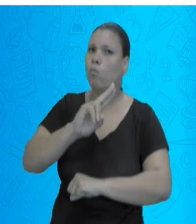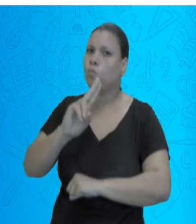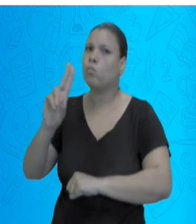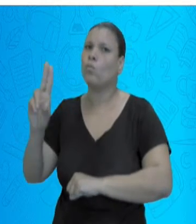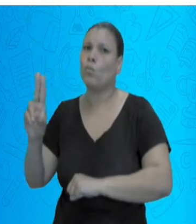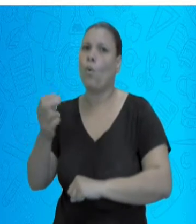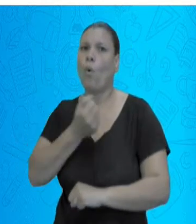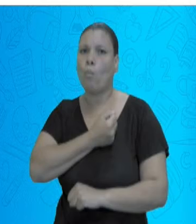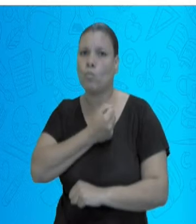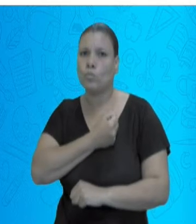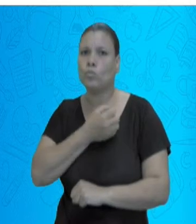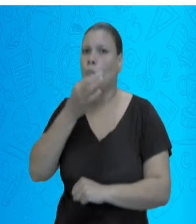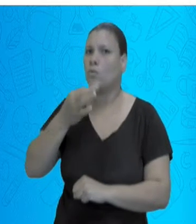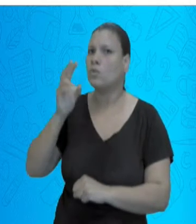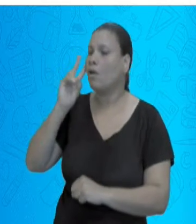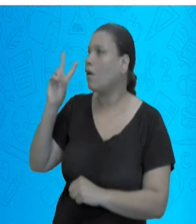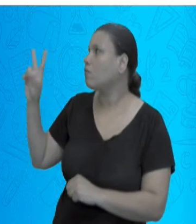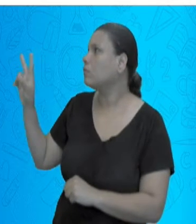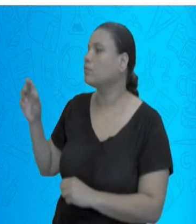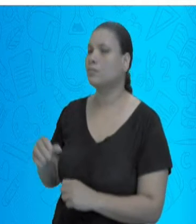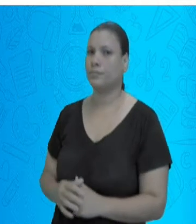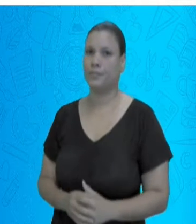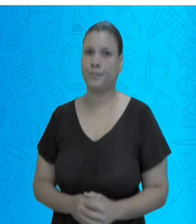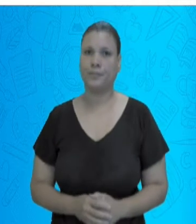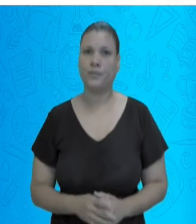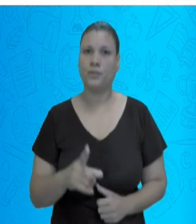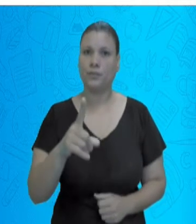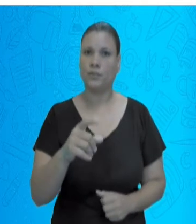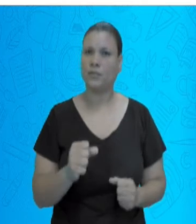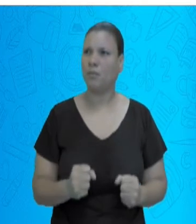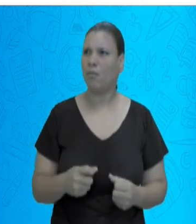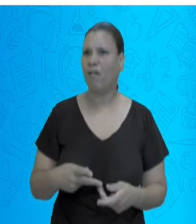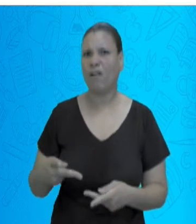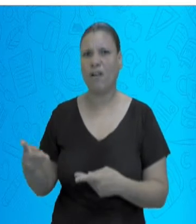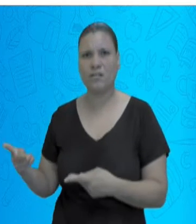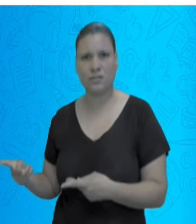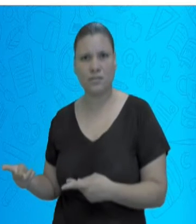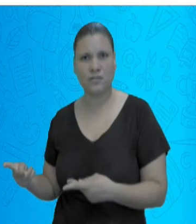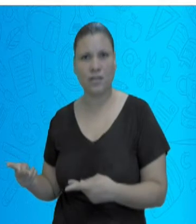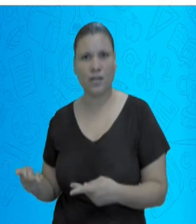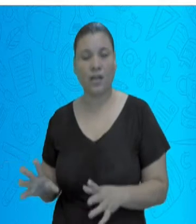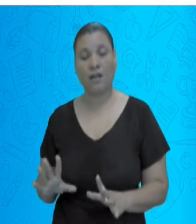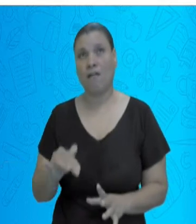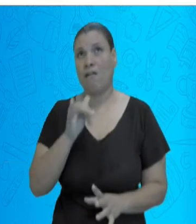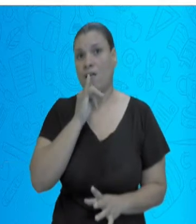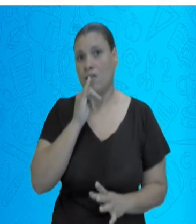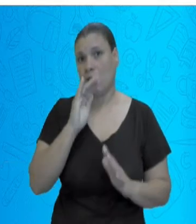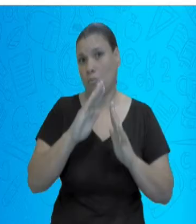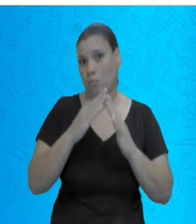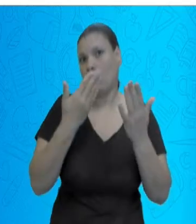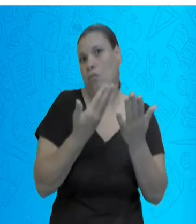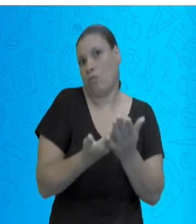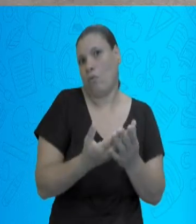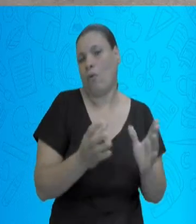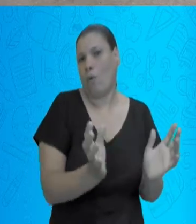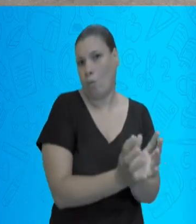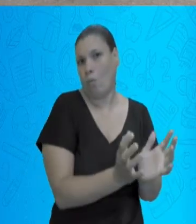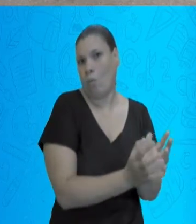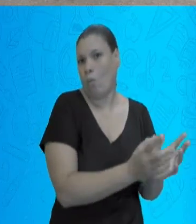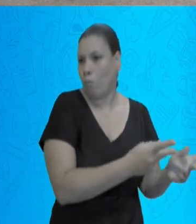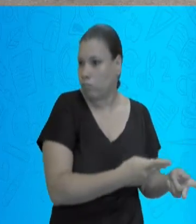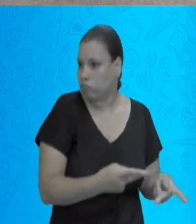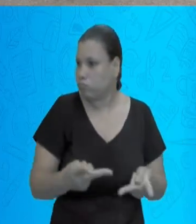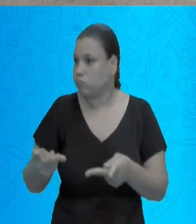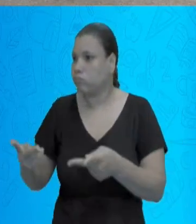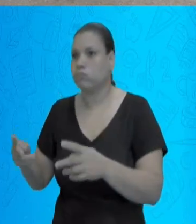visitas guiadas, por exemplo, grupo de estudantes, como instituições e entidades. Então, a